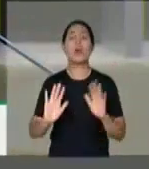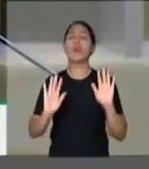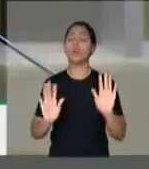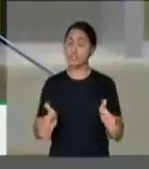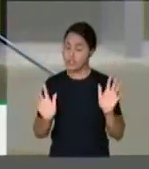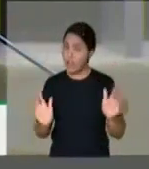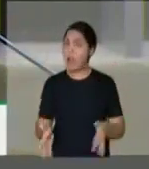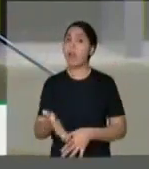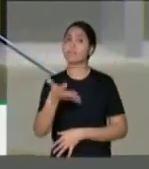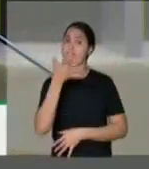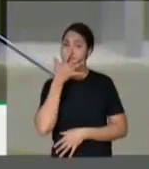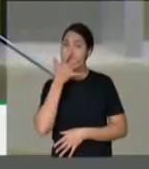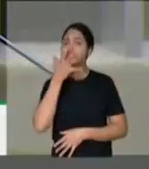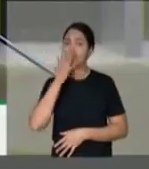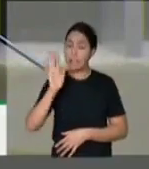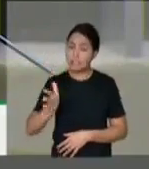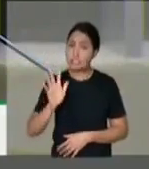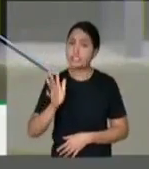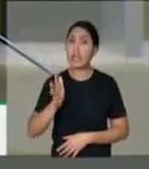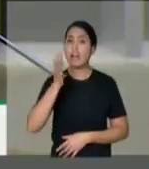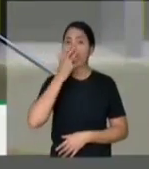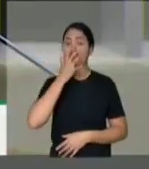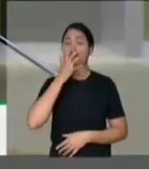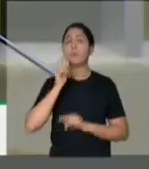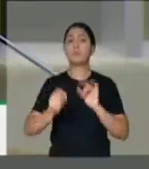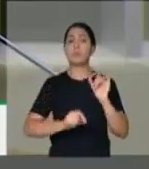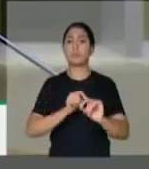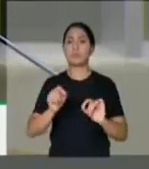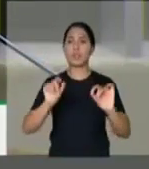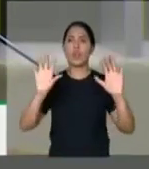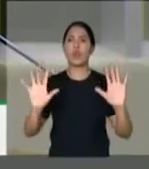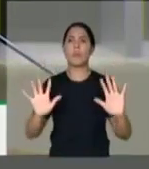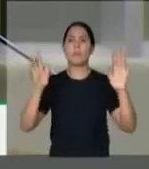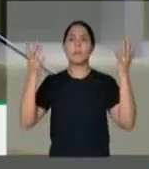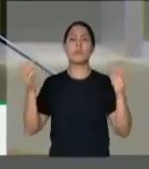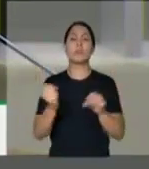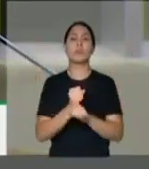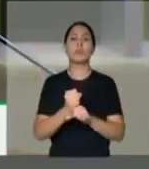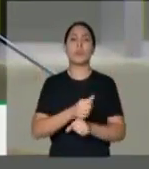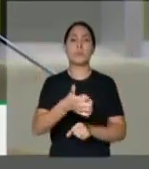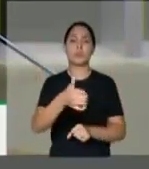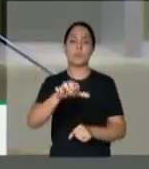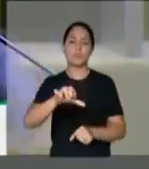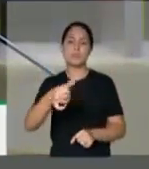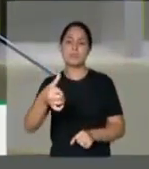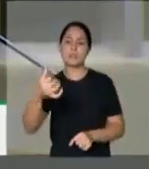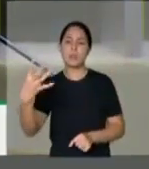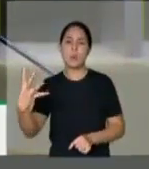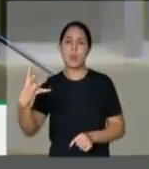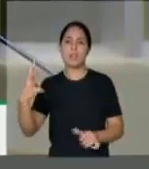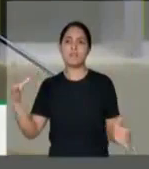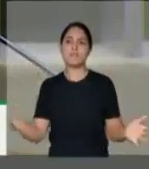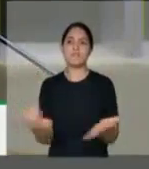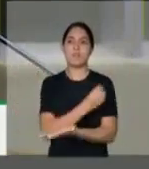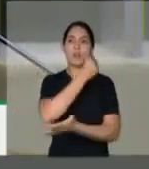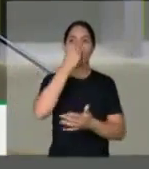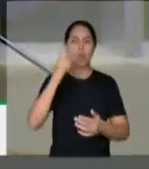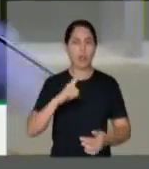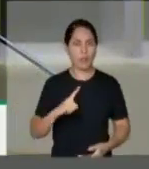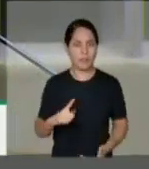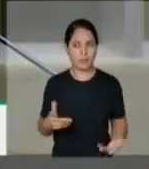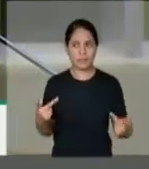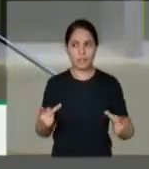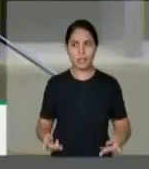assistimos aqui uma determinação de comemoração do golpe de 1964. Assistimos durante a